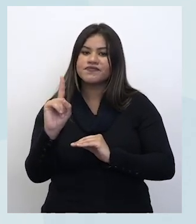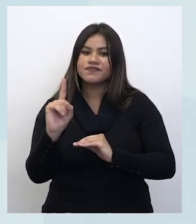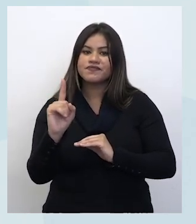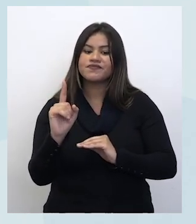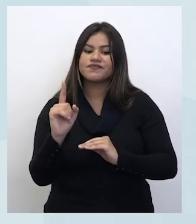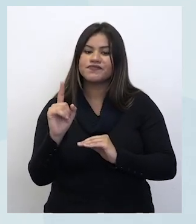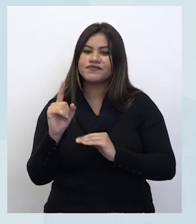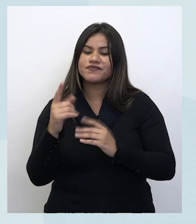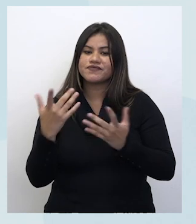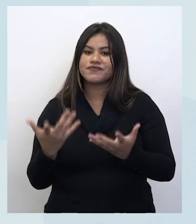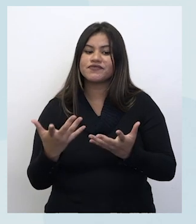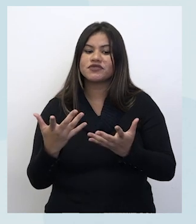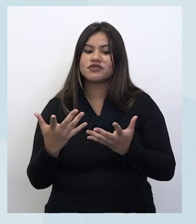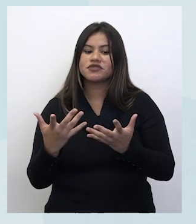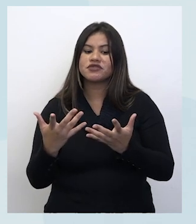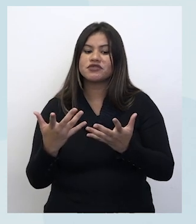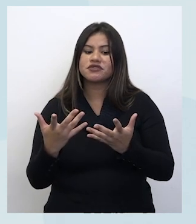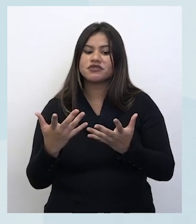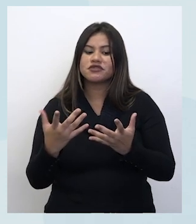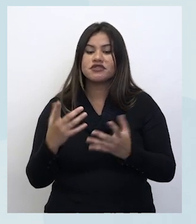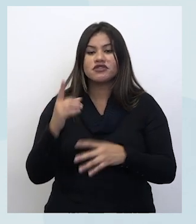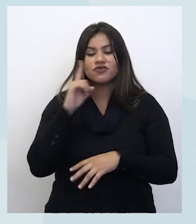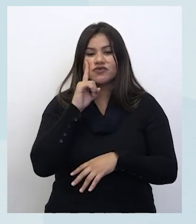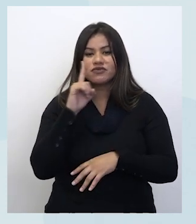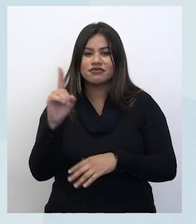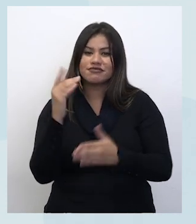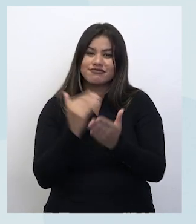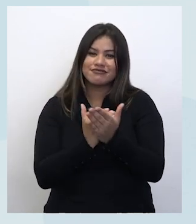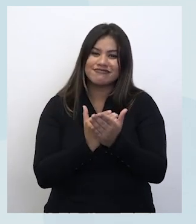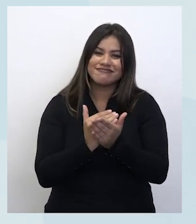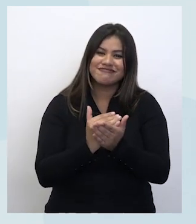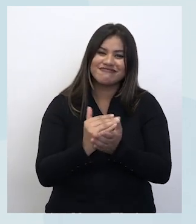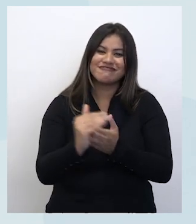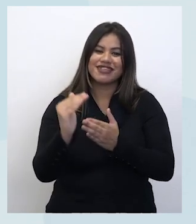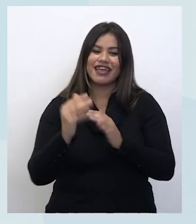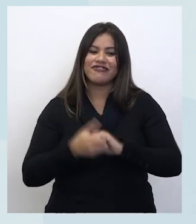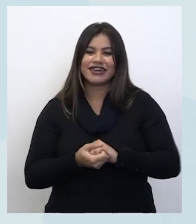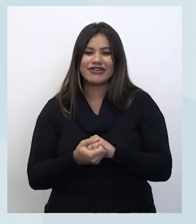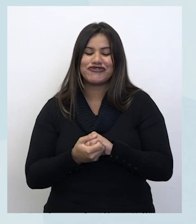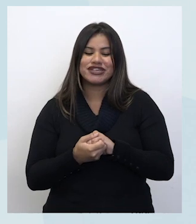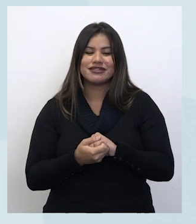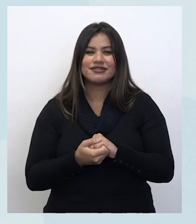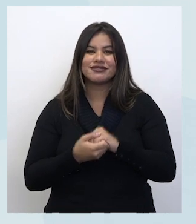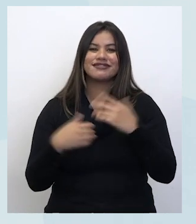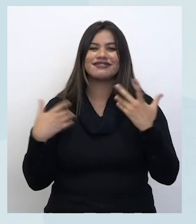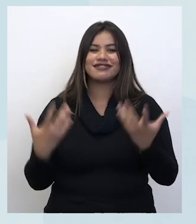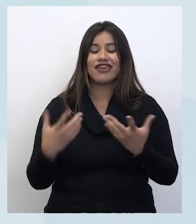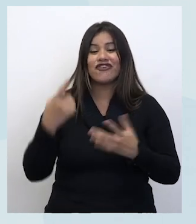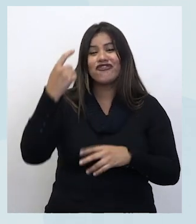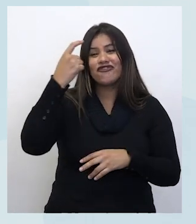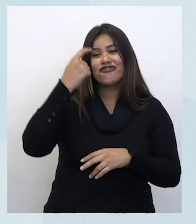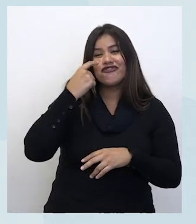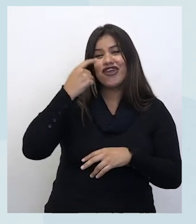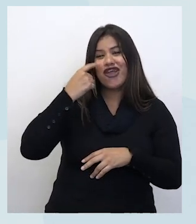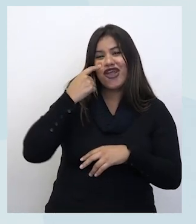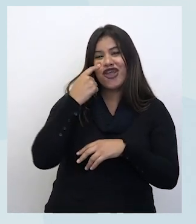que você faz essa reflexão, o dia que você vai fazer essa reflexão sobre o quanto você tem ou não